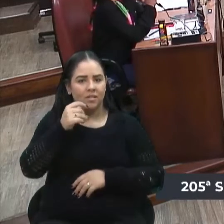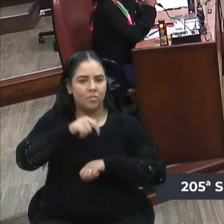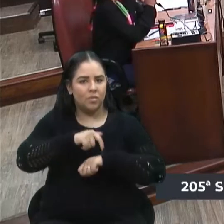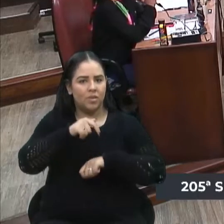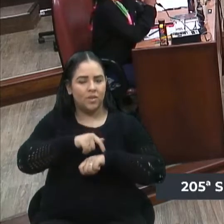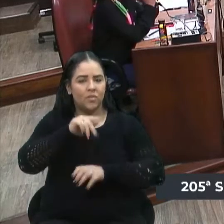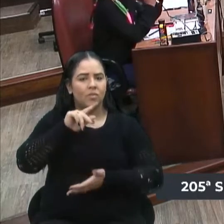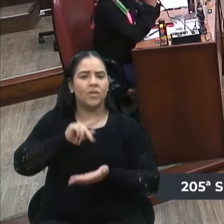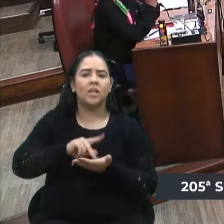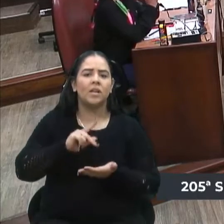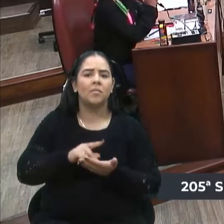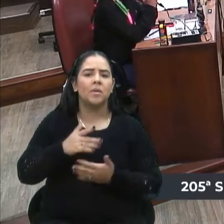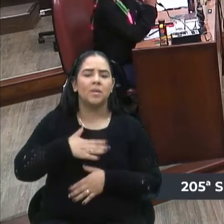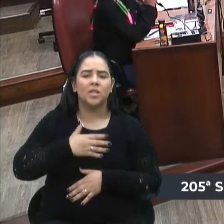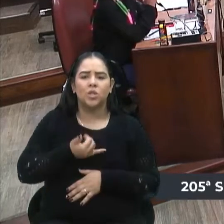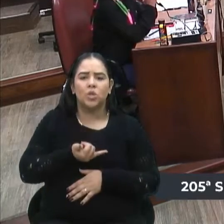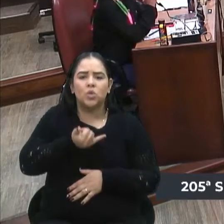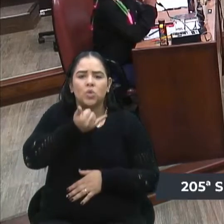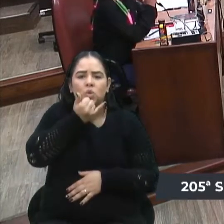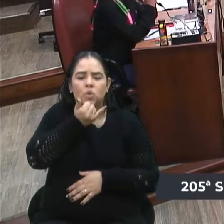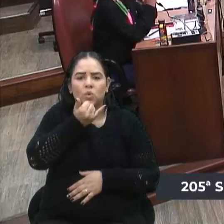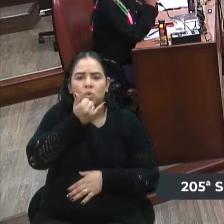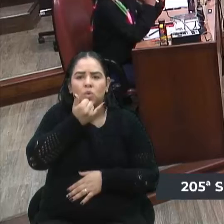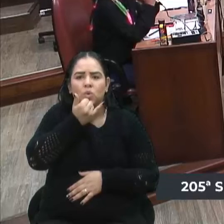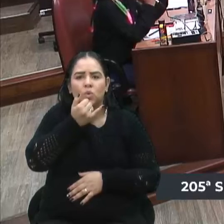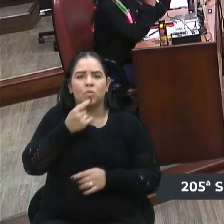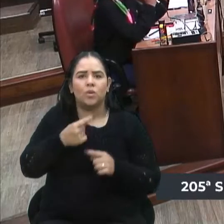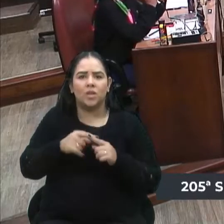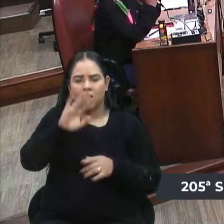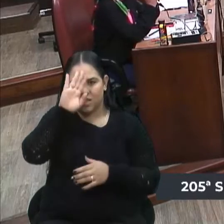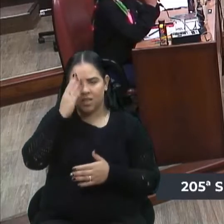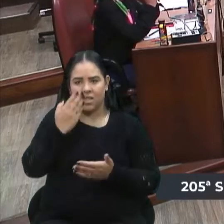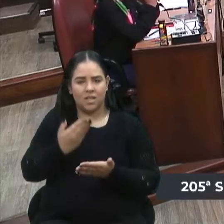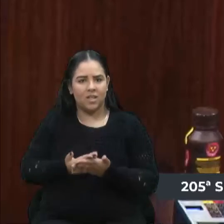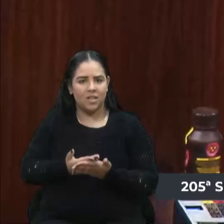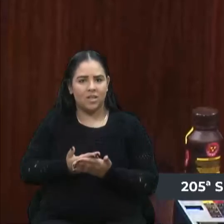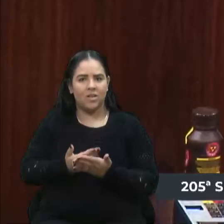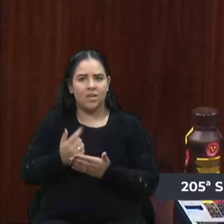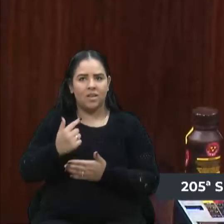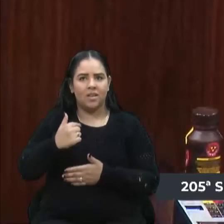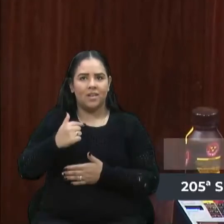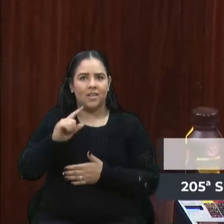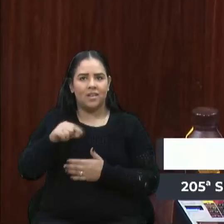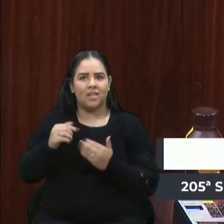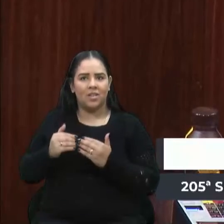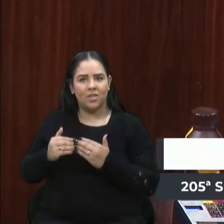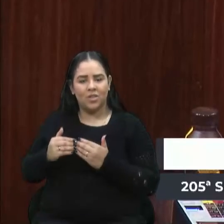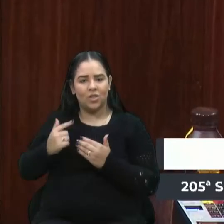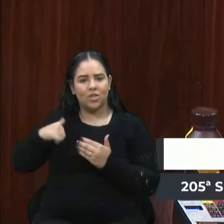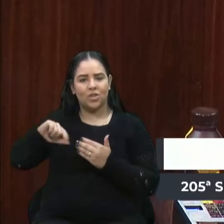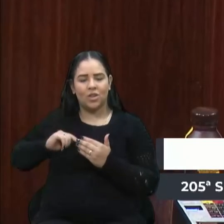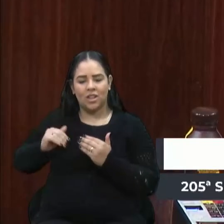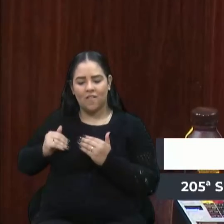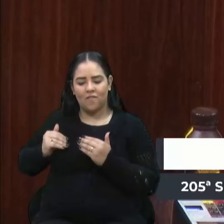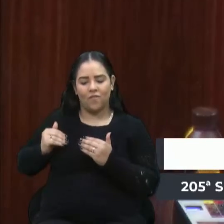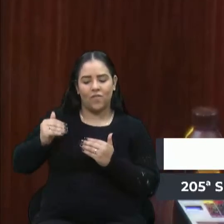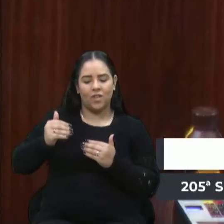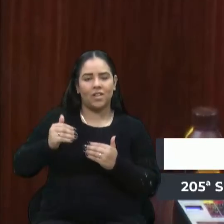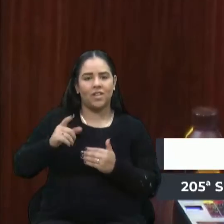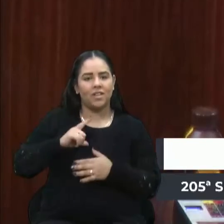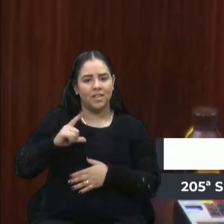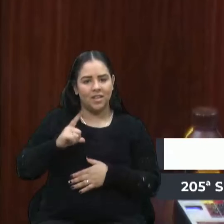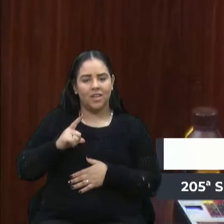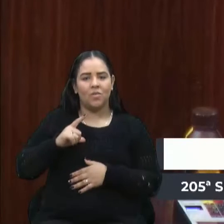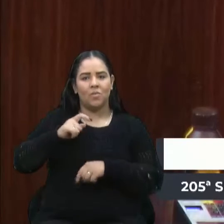verdade, para me desculpar. Eu acredito que passa da nossa evolução humana poder ter a hombridade